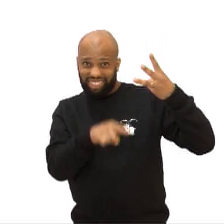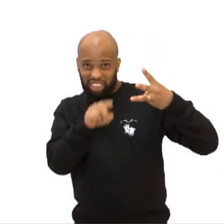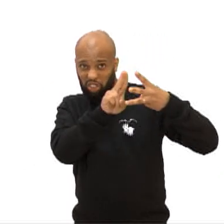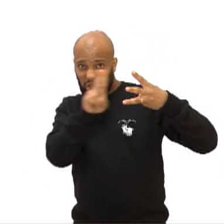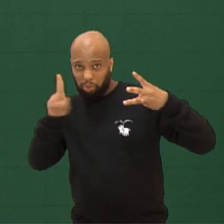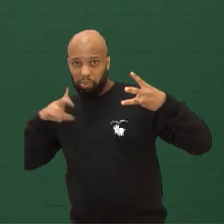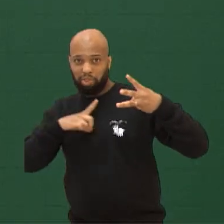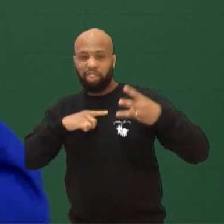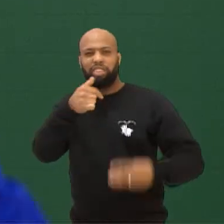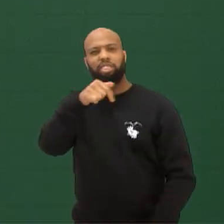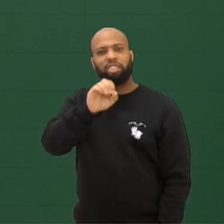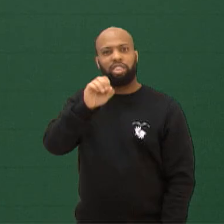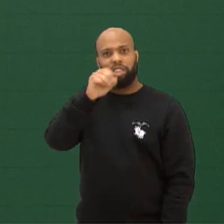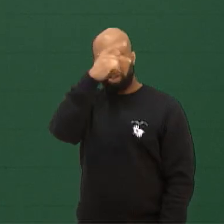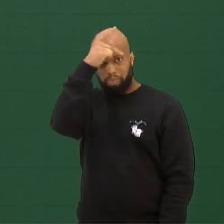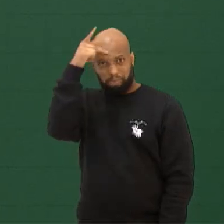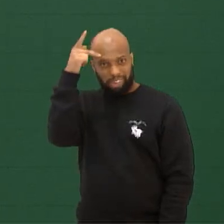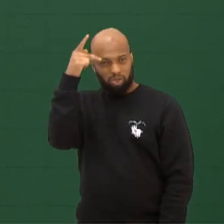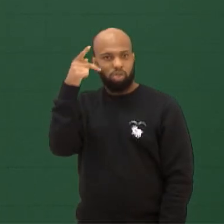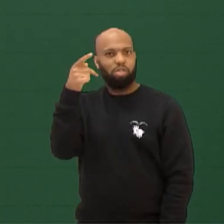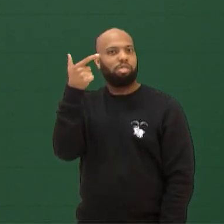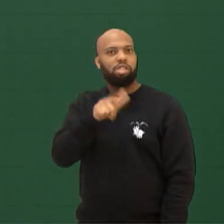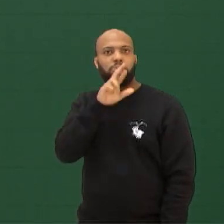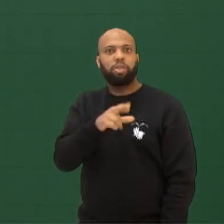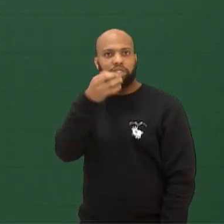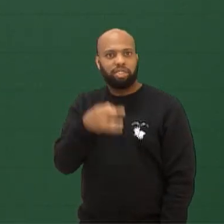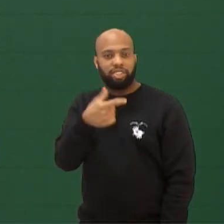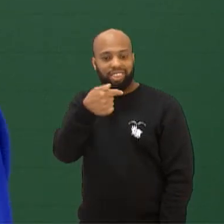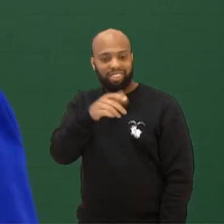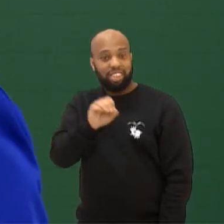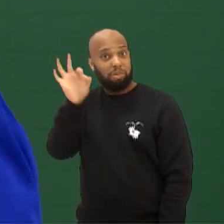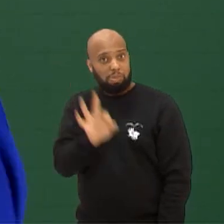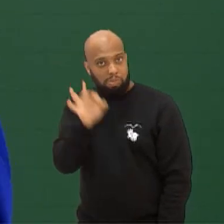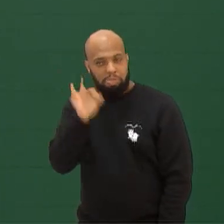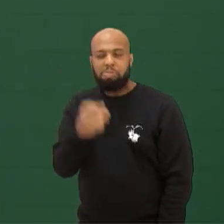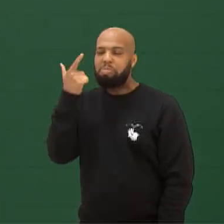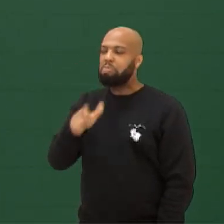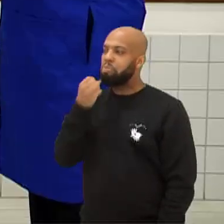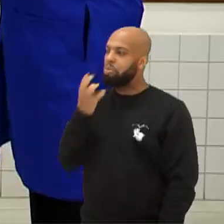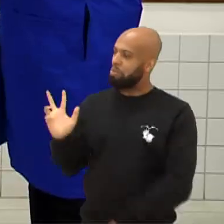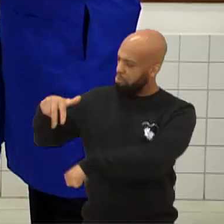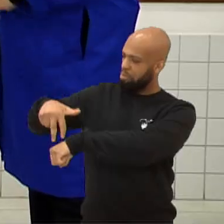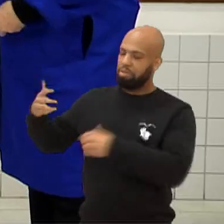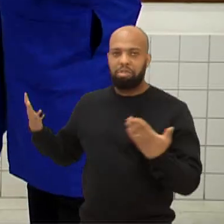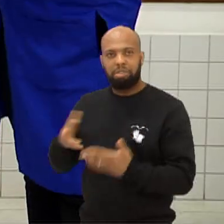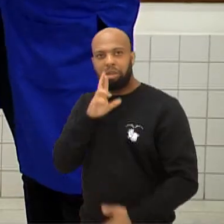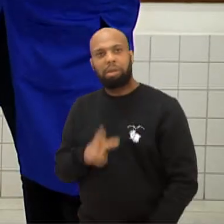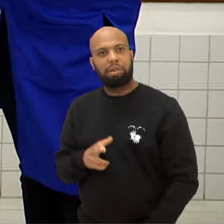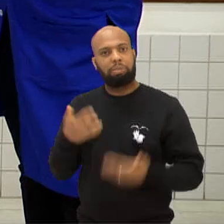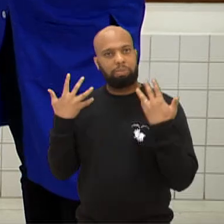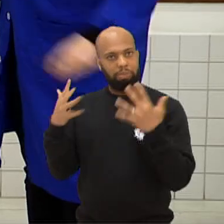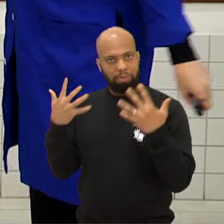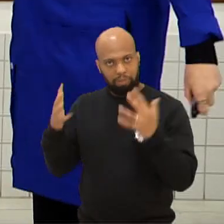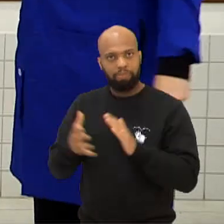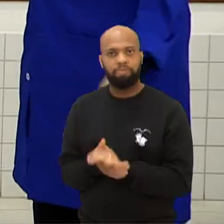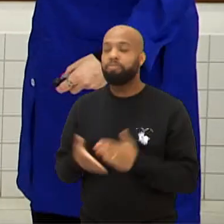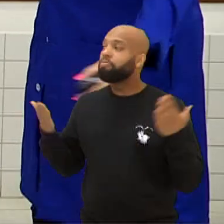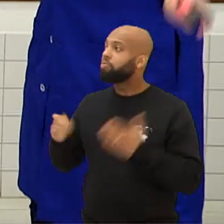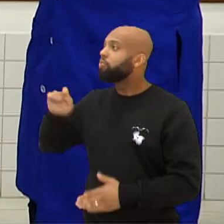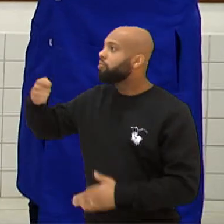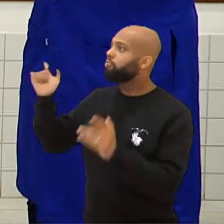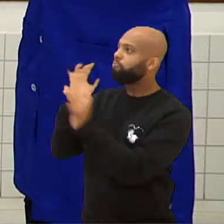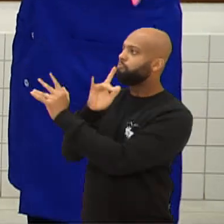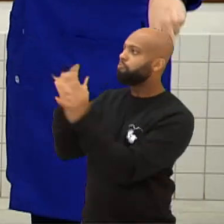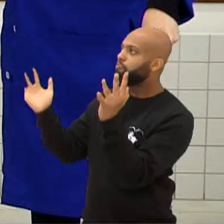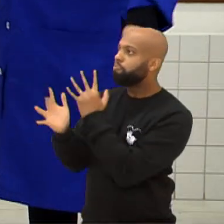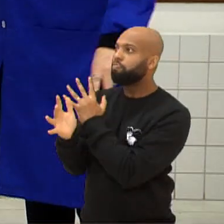Subsaariana. 70% acertou. Gostei de ver, pessoal. Estão ali firme no propósito. Vamos lá. Na continuação, fala aí, professora, sobre a urbanização